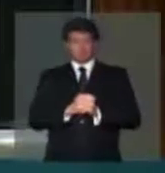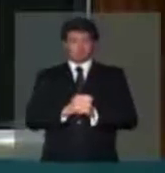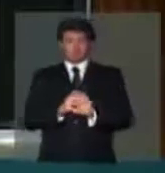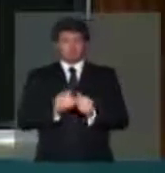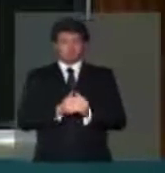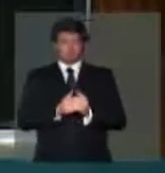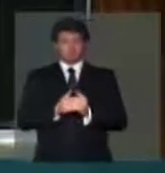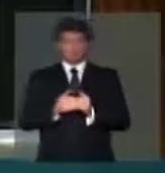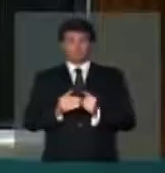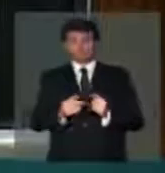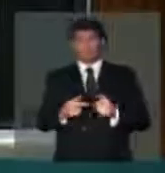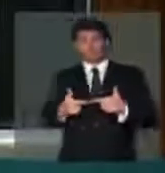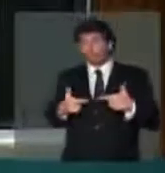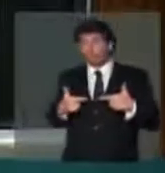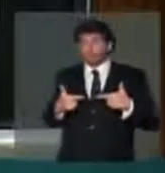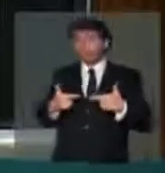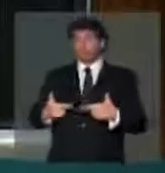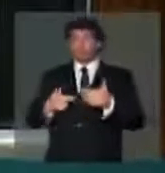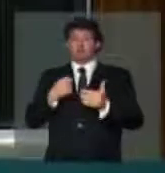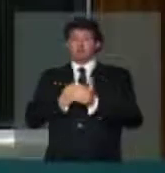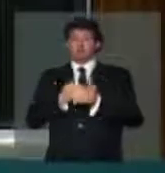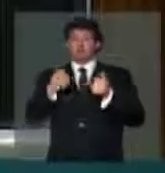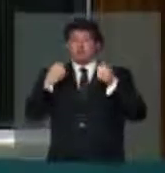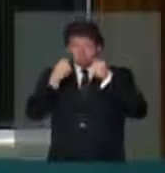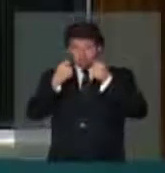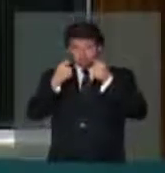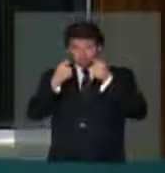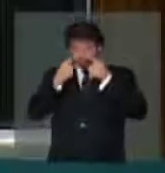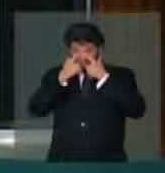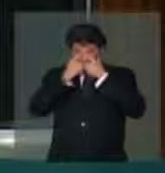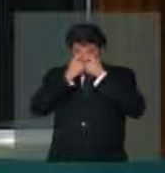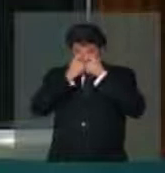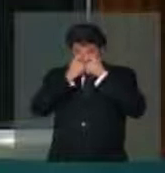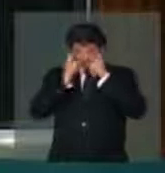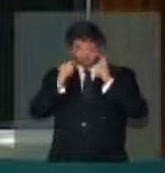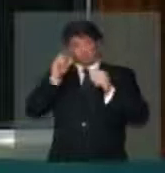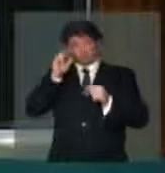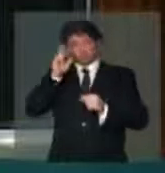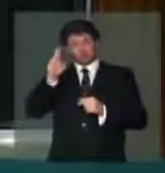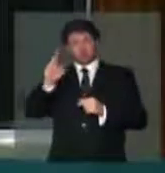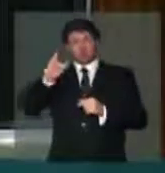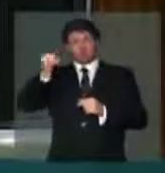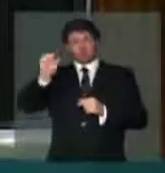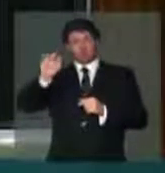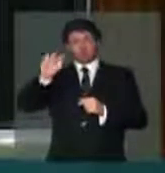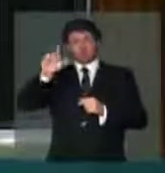e que estão enfrentando uma, exagerado, Vossa Excelência, que é lá